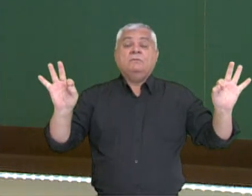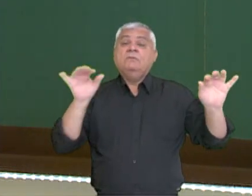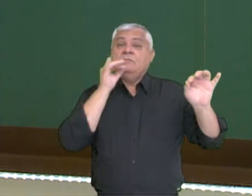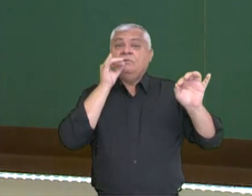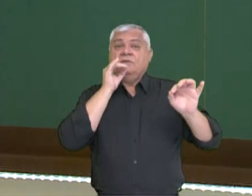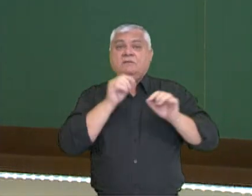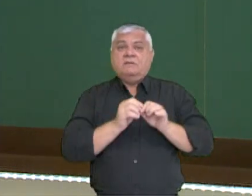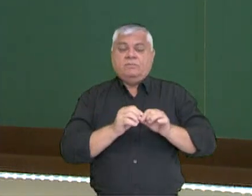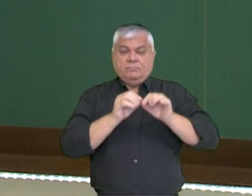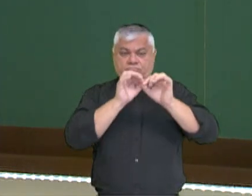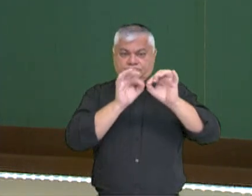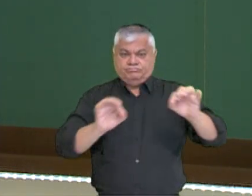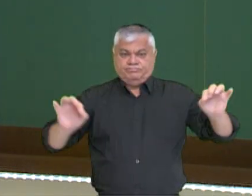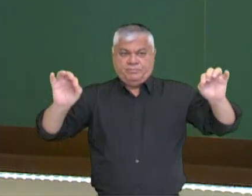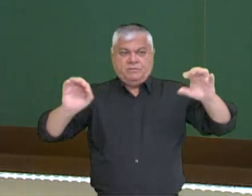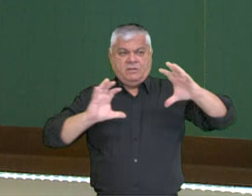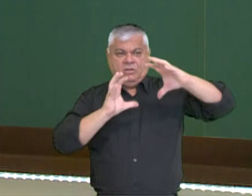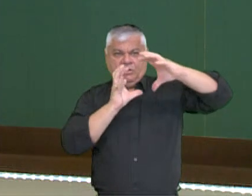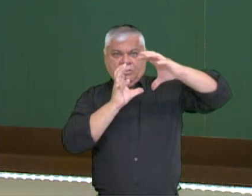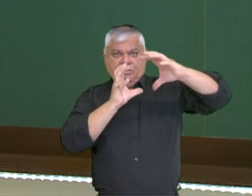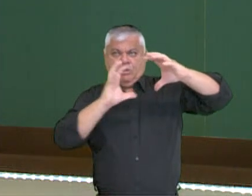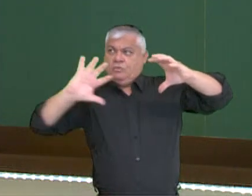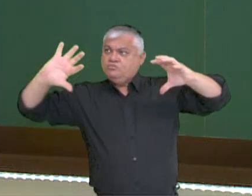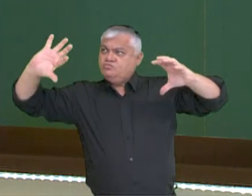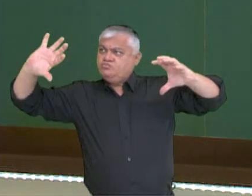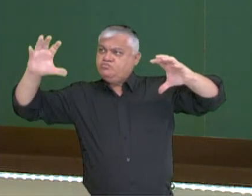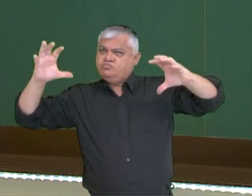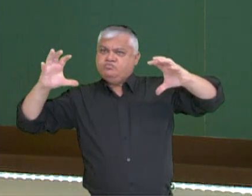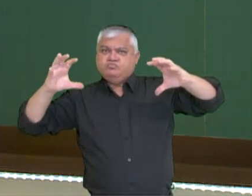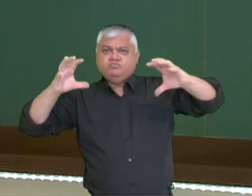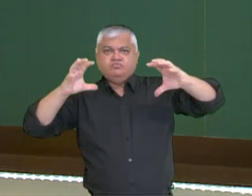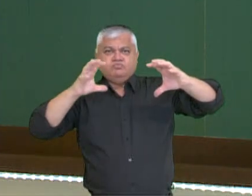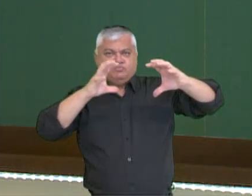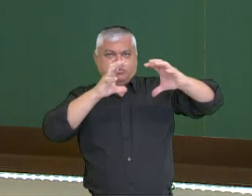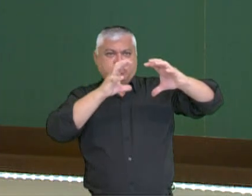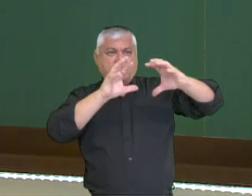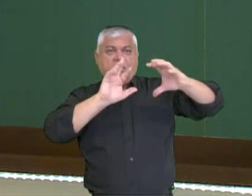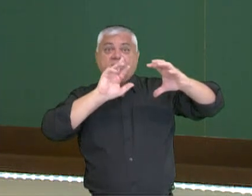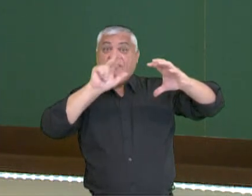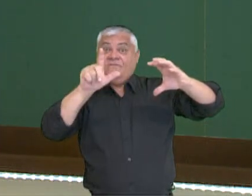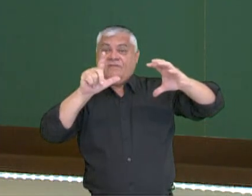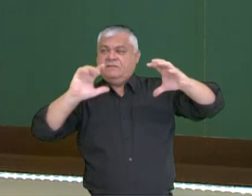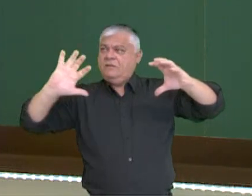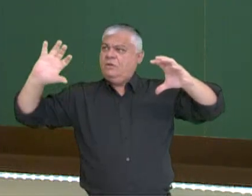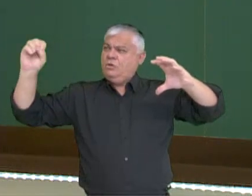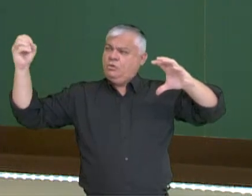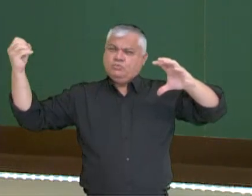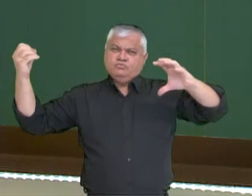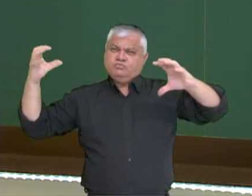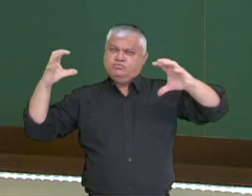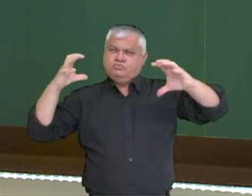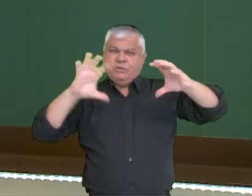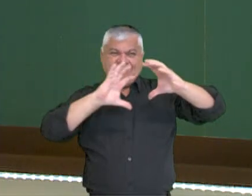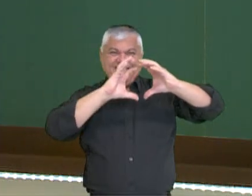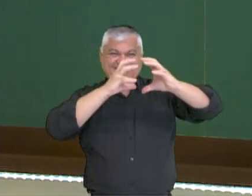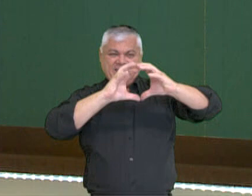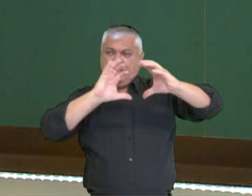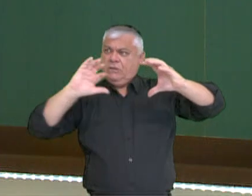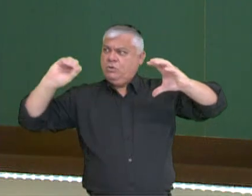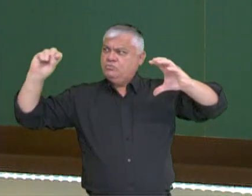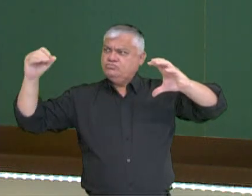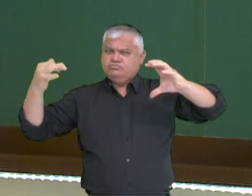planeta Terra é aquecido de forma diferente em todas as suas partes. O Sol aquece algumas áreas